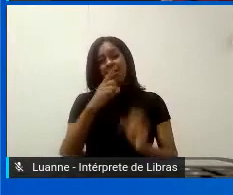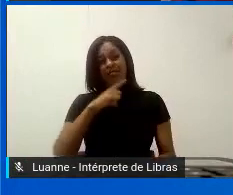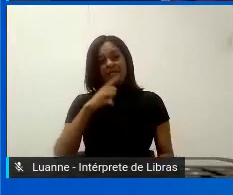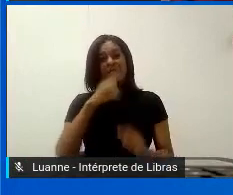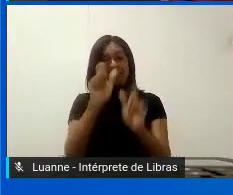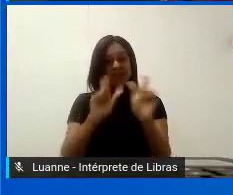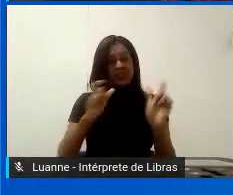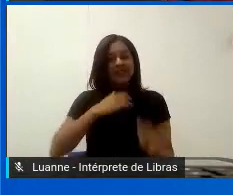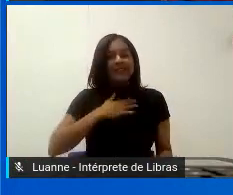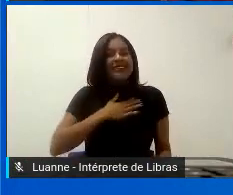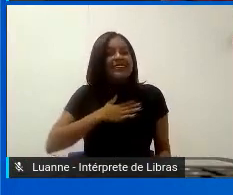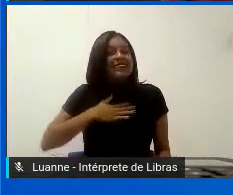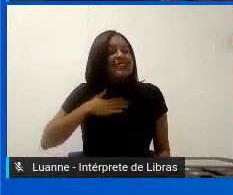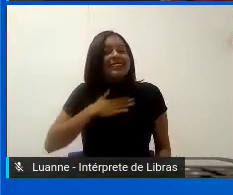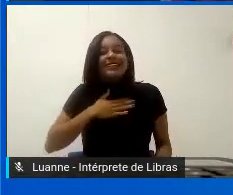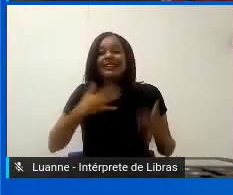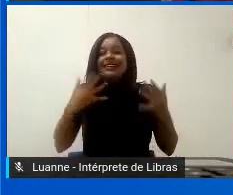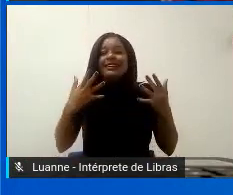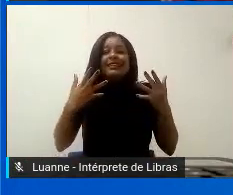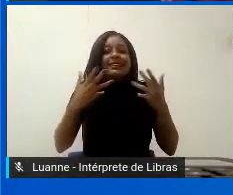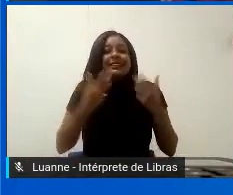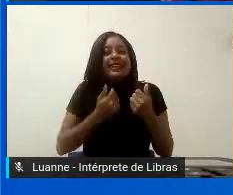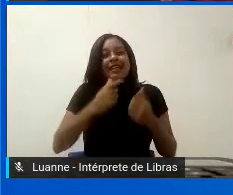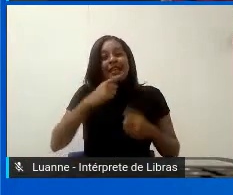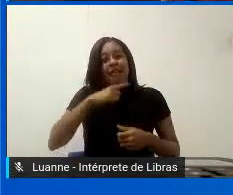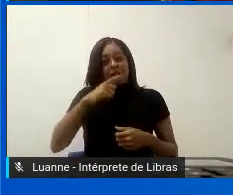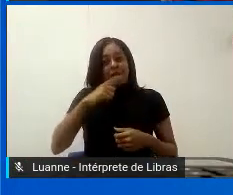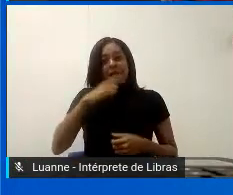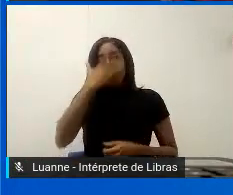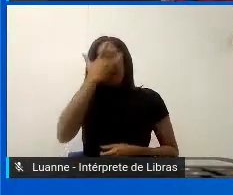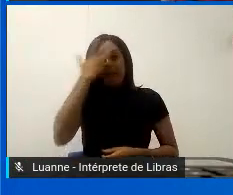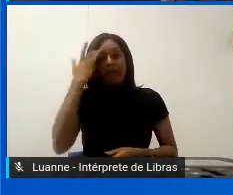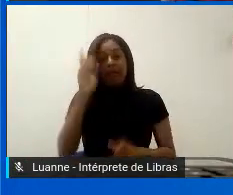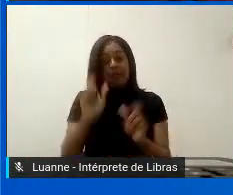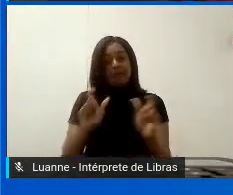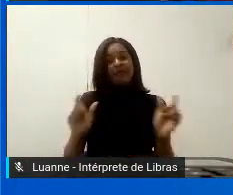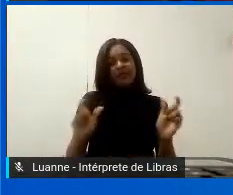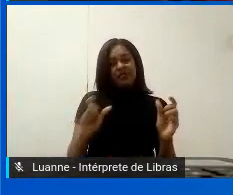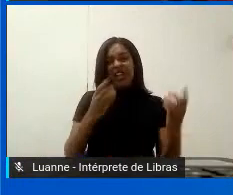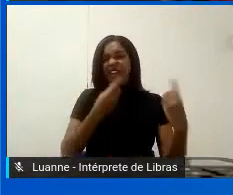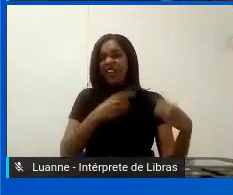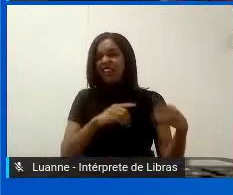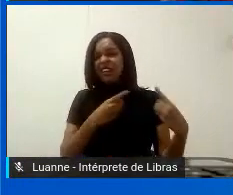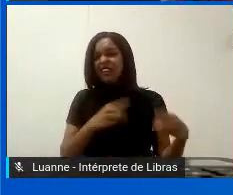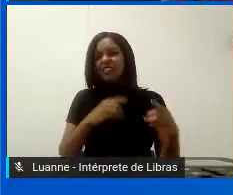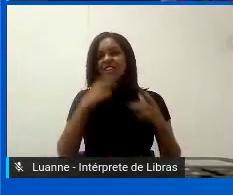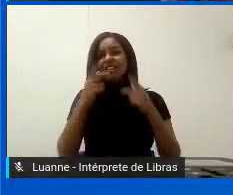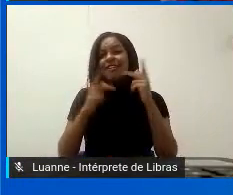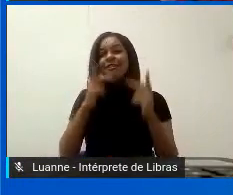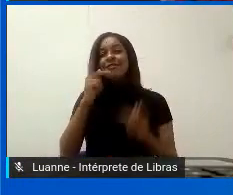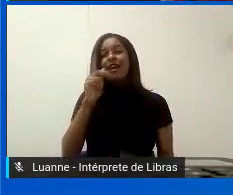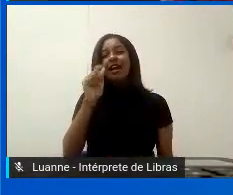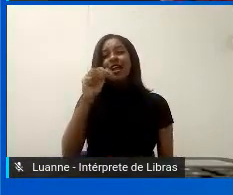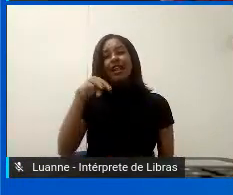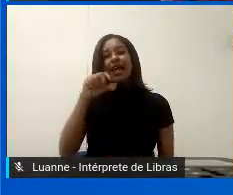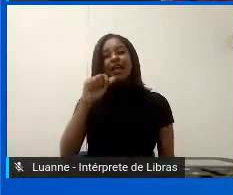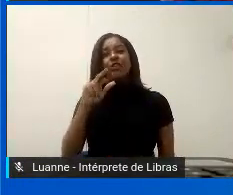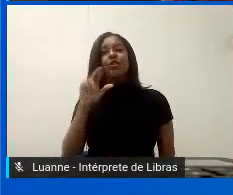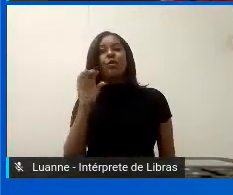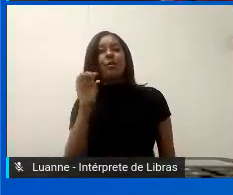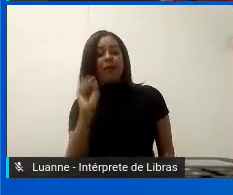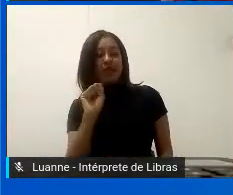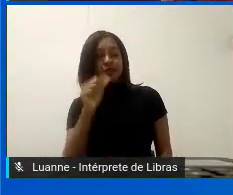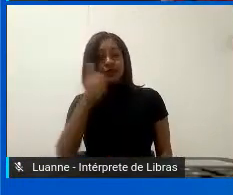Encanta tem gente que é muito crítica e que na fala do Macro apareceu um pouco isso lá na primeira fala que é do